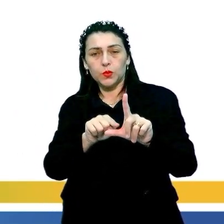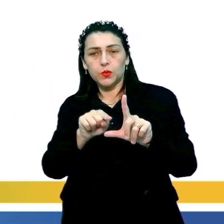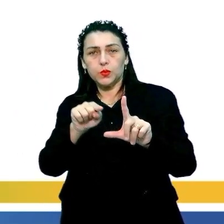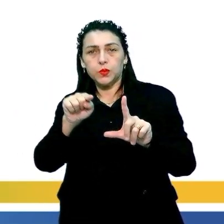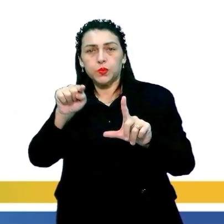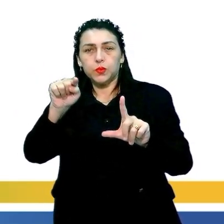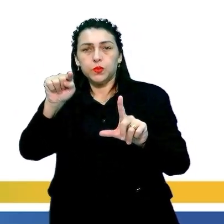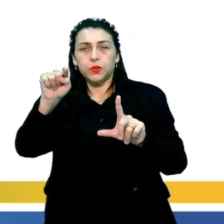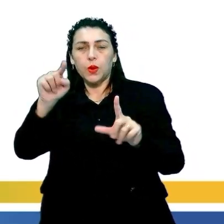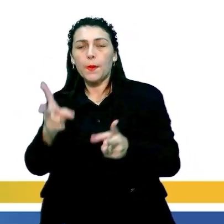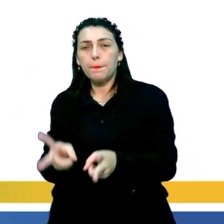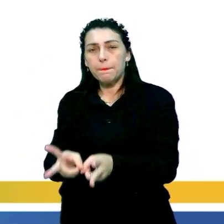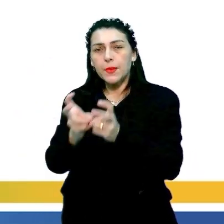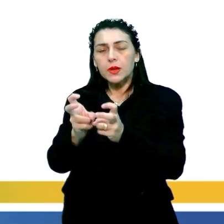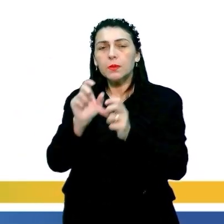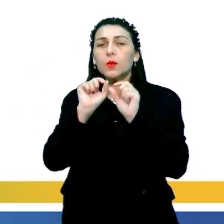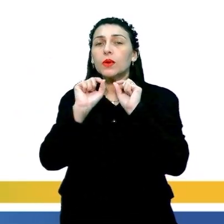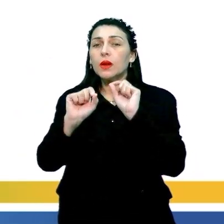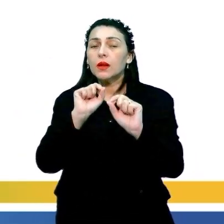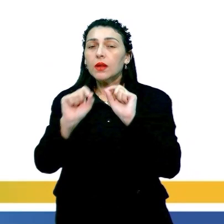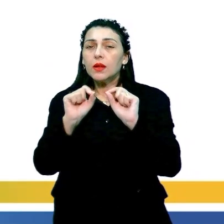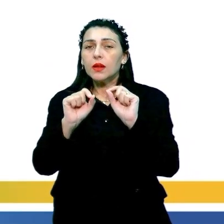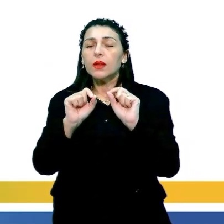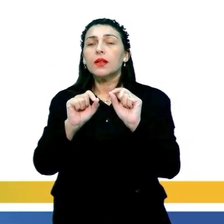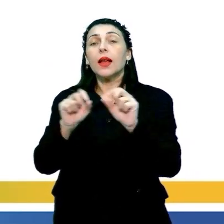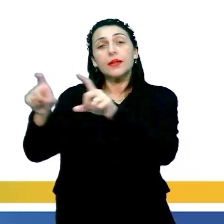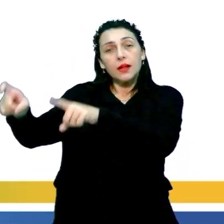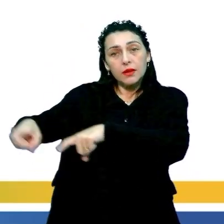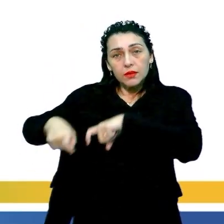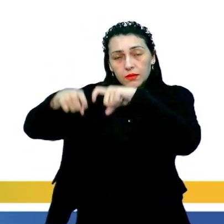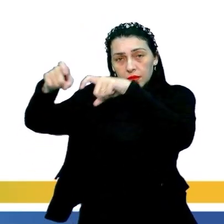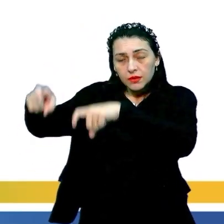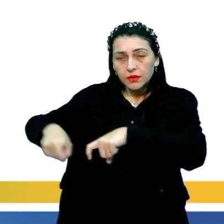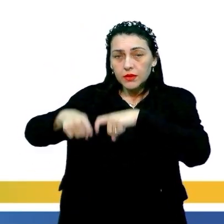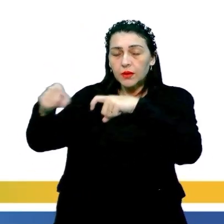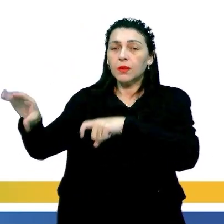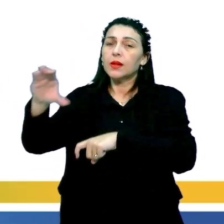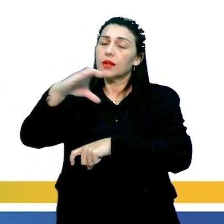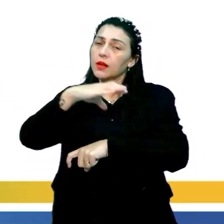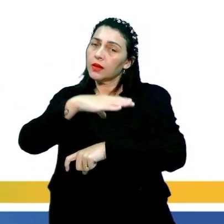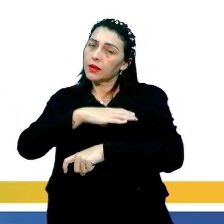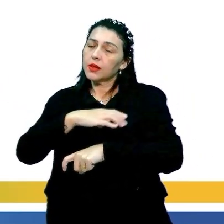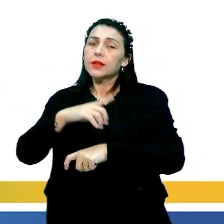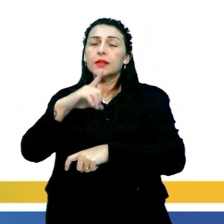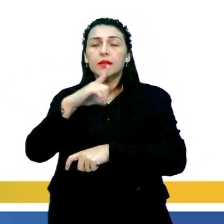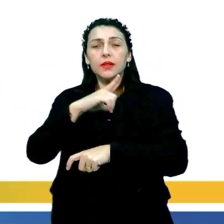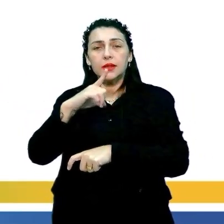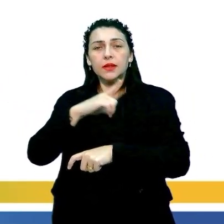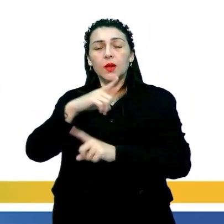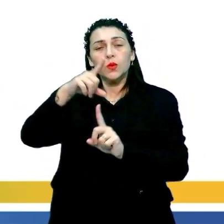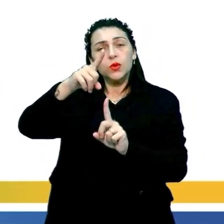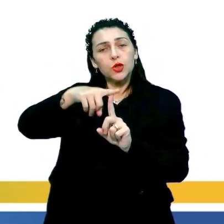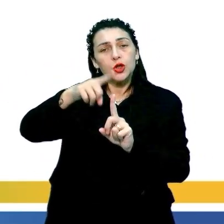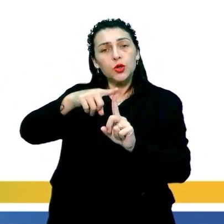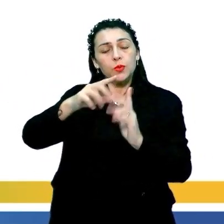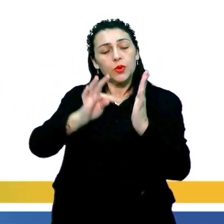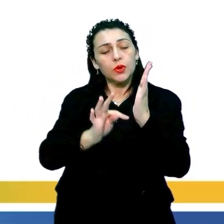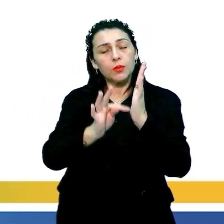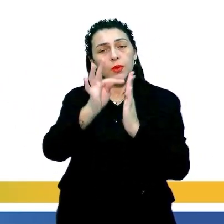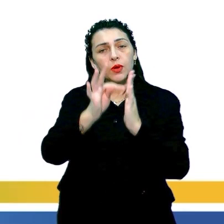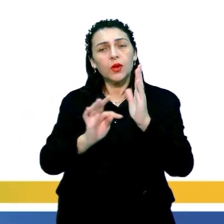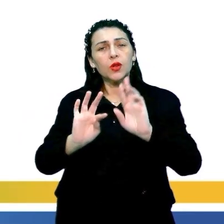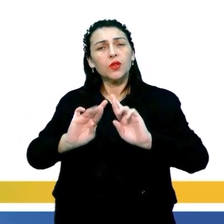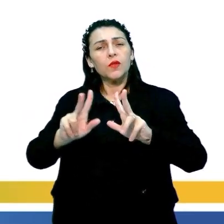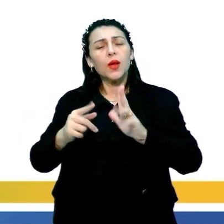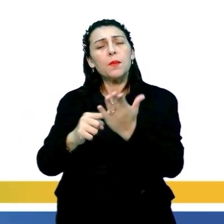pode perceber que as áreas rurais e as áreas urbanas possuem um tipo de temperatura diferente. E me mostra o